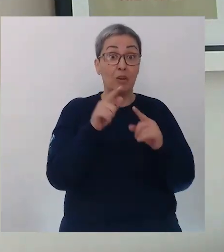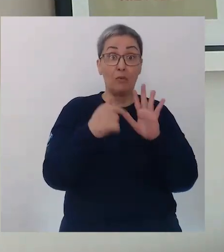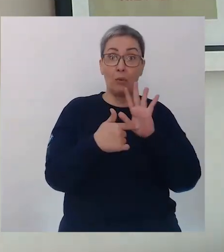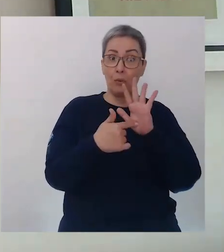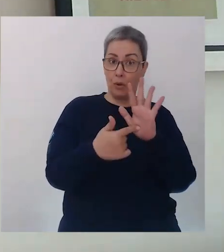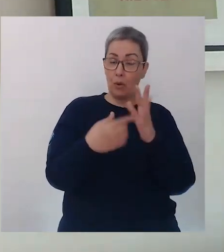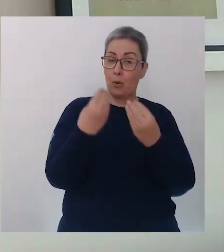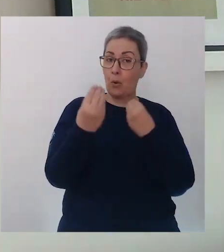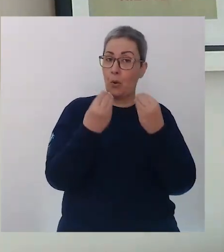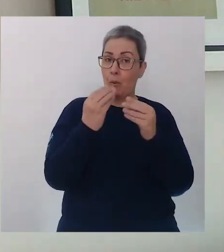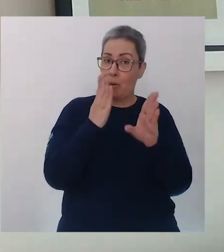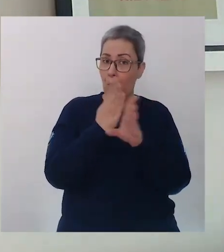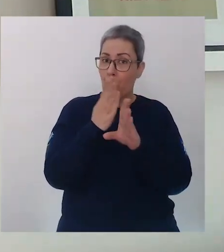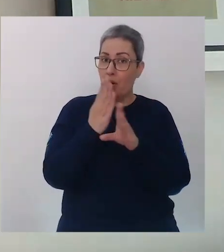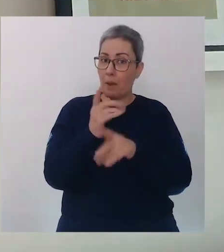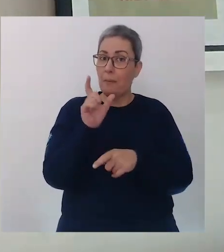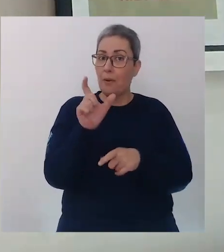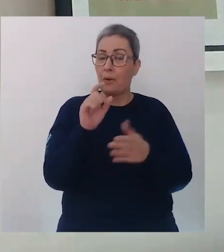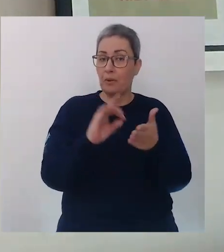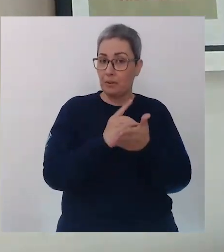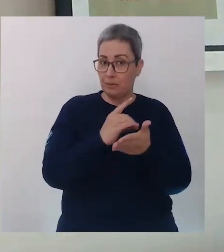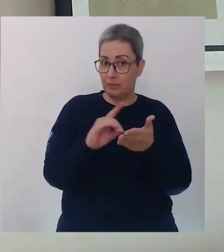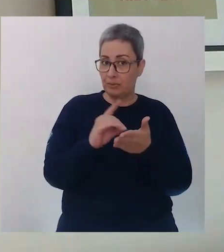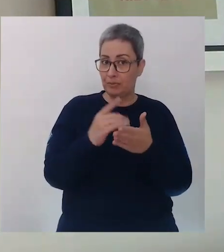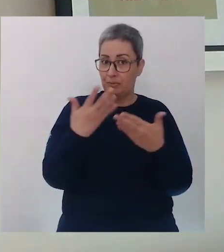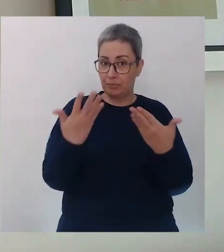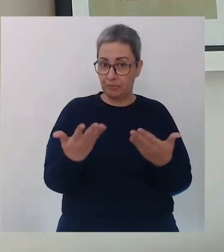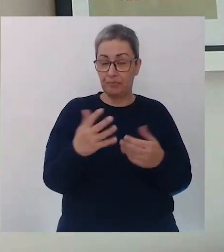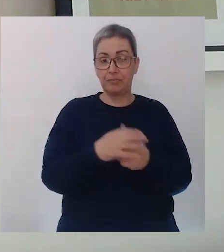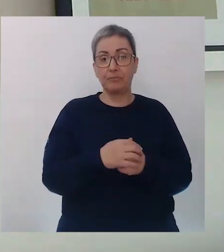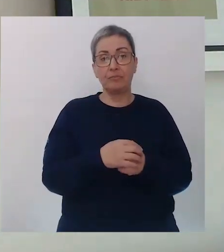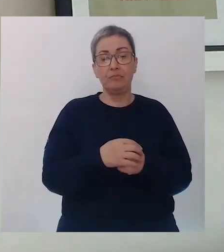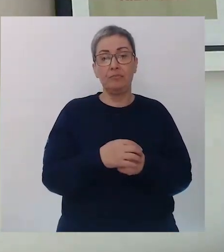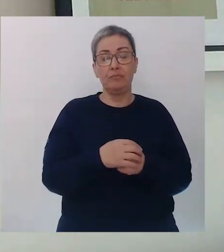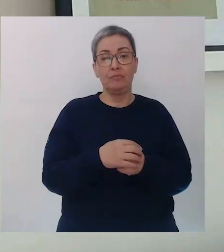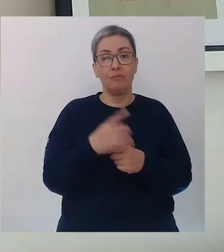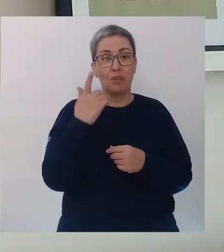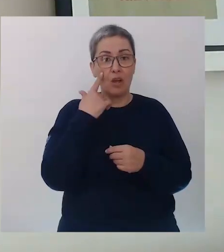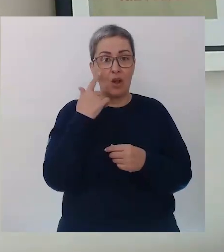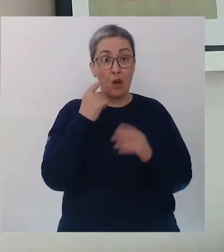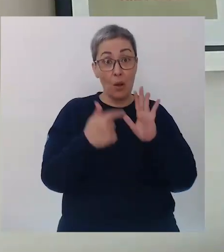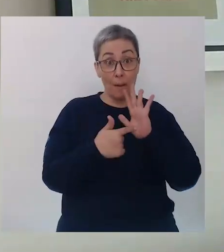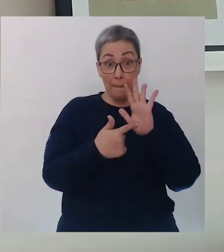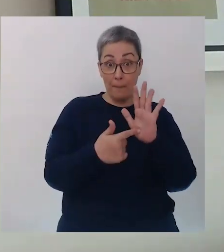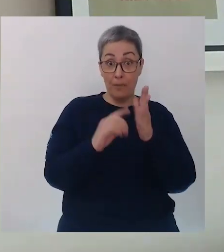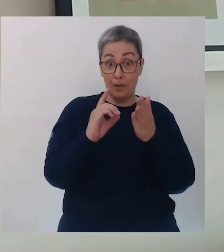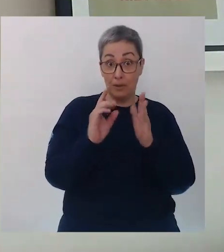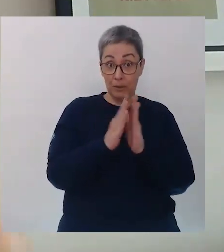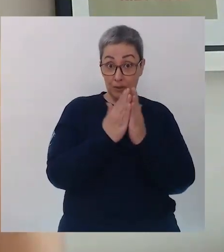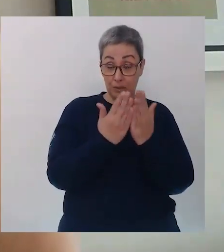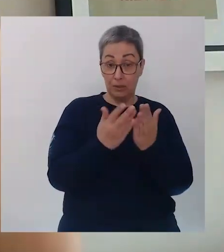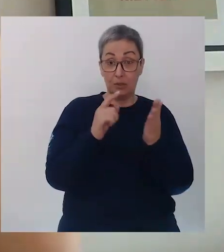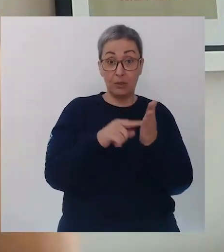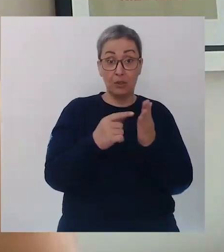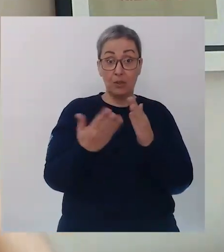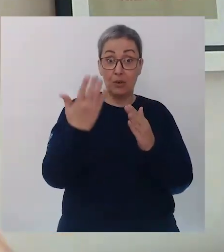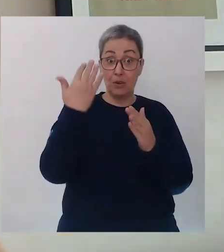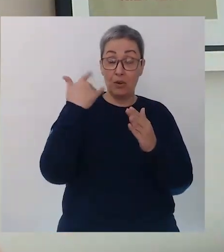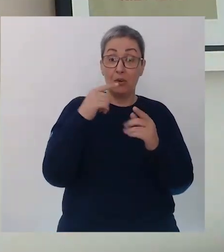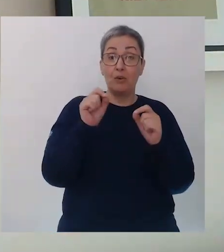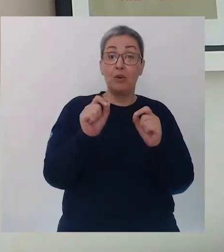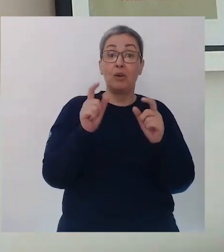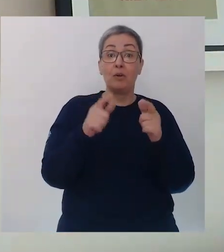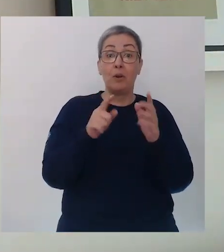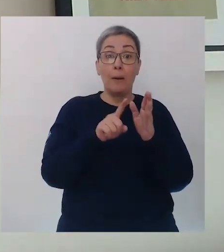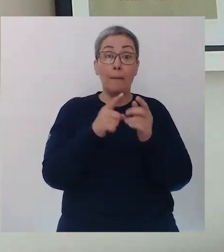mostrar pra vocês como que a gente encontra uma palavra no dicionário, né? Ó, eu vou mostrar aqui no dicionário físico. Então, voltando ao que eu estava dizendo,